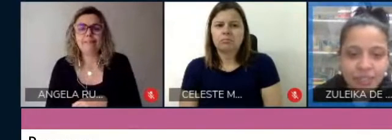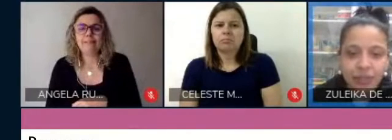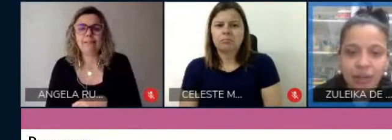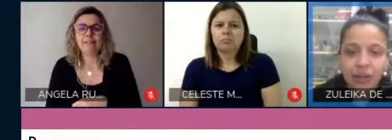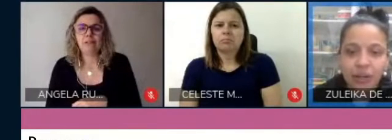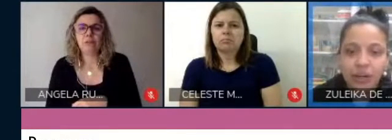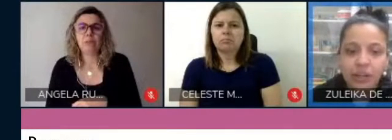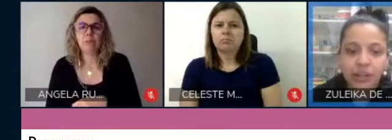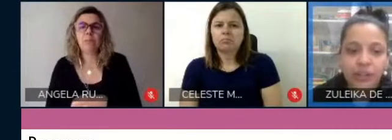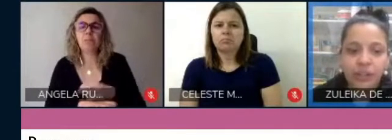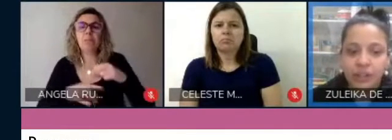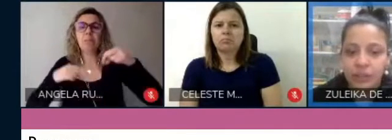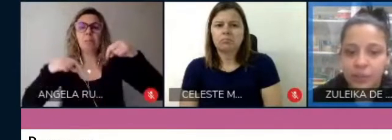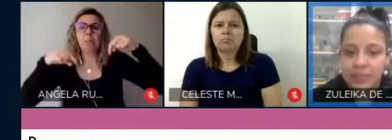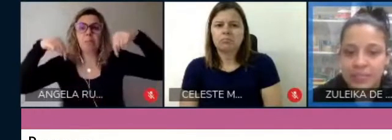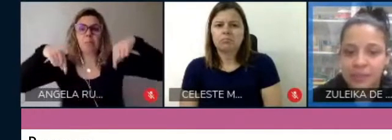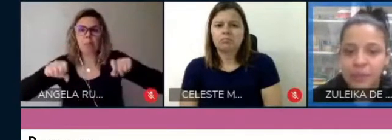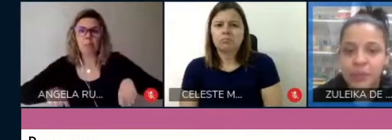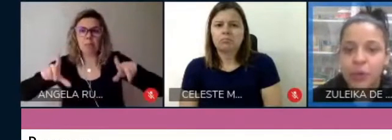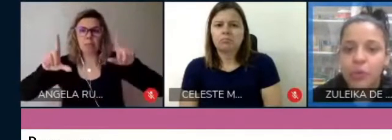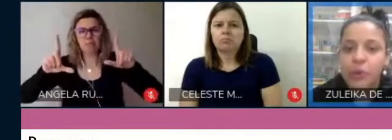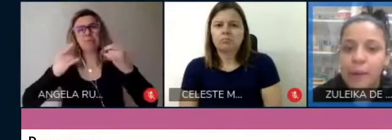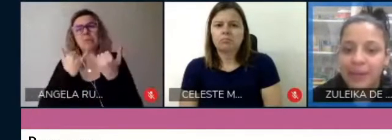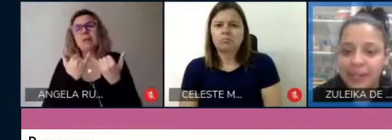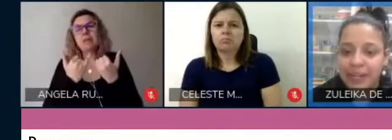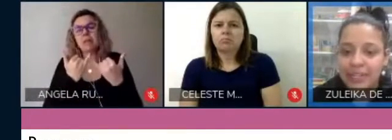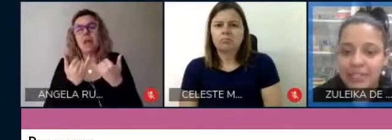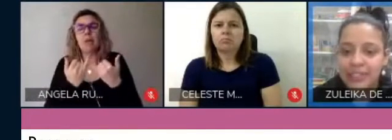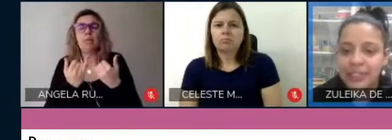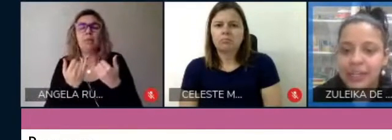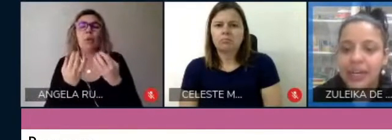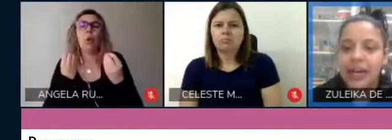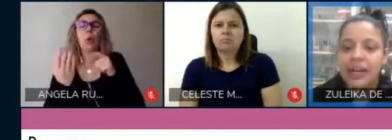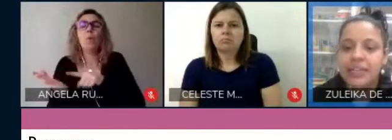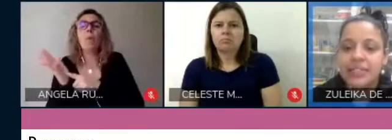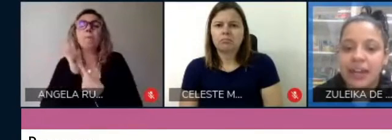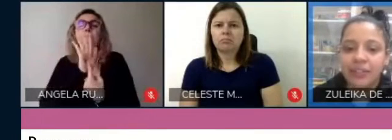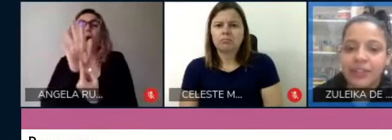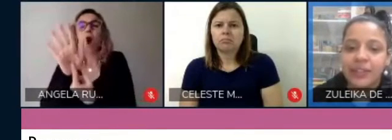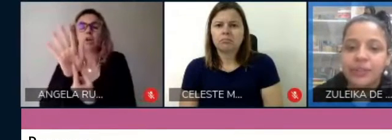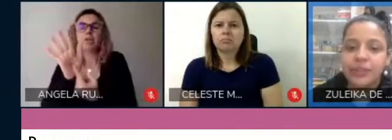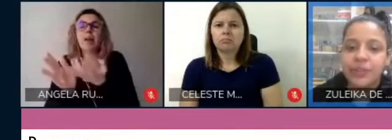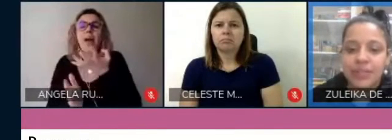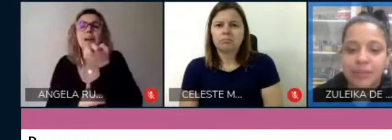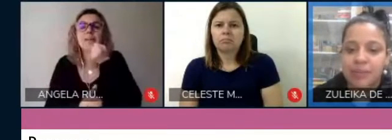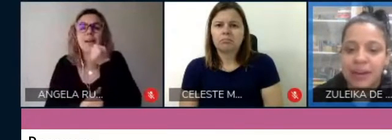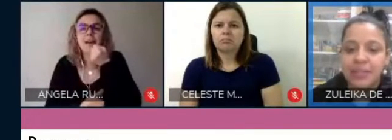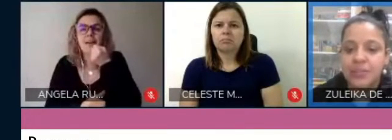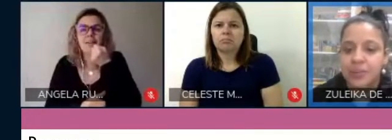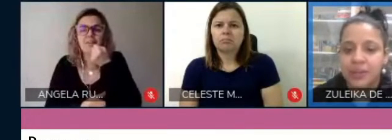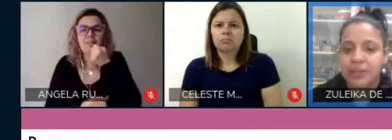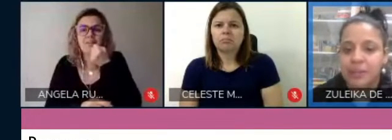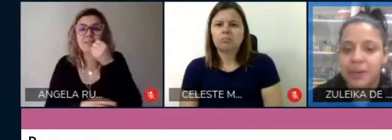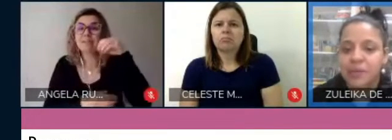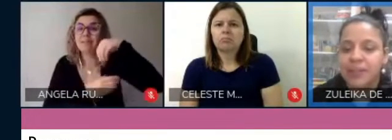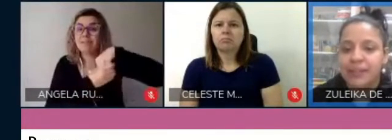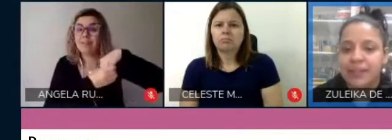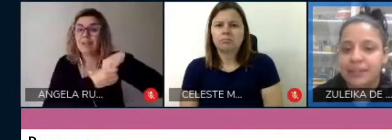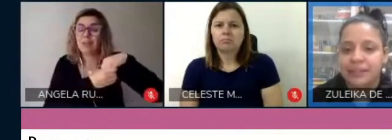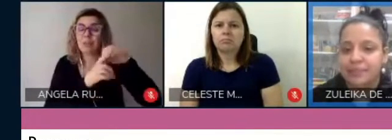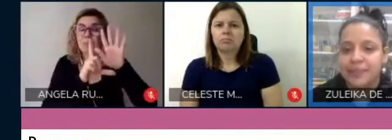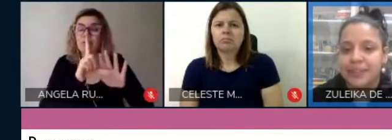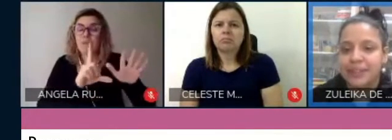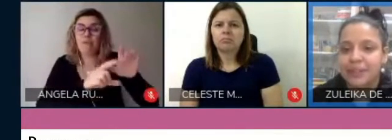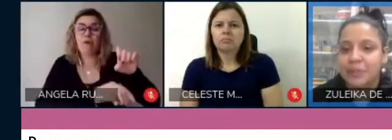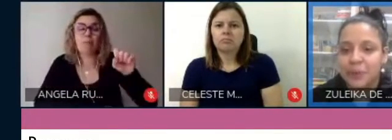Aqui é só um exemplo de como aparece a reserva dentro do Sabe Mais. Isso aqui também é